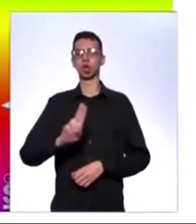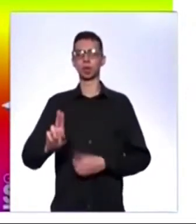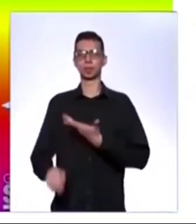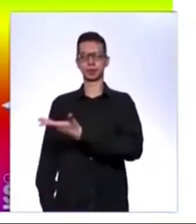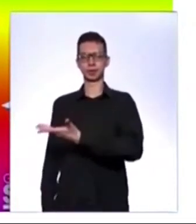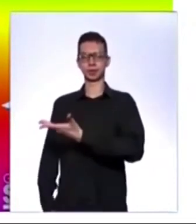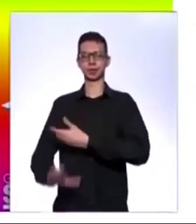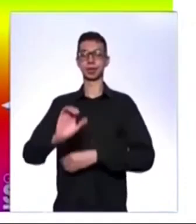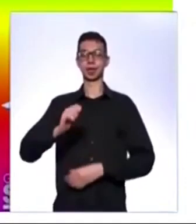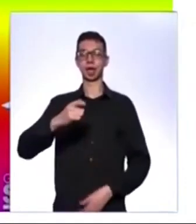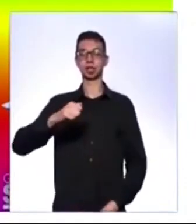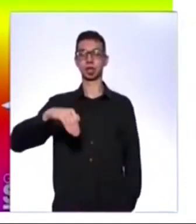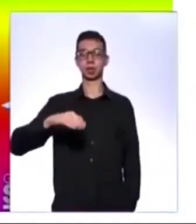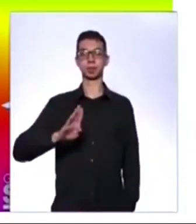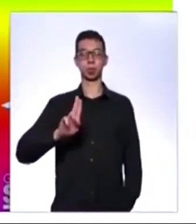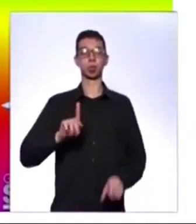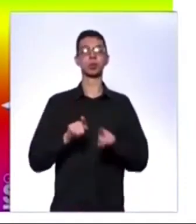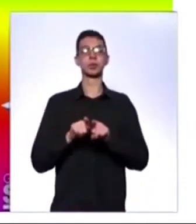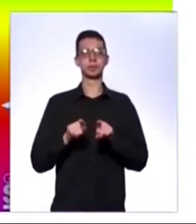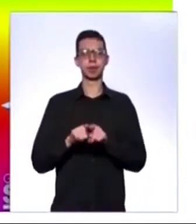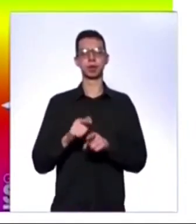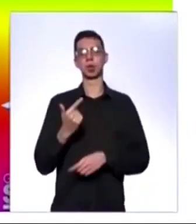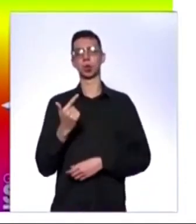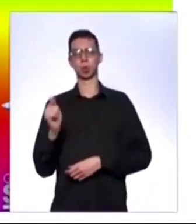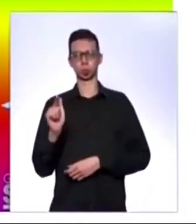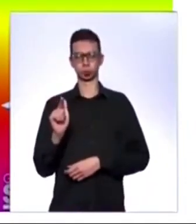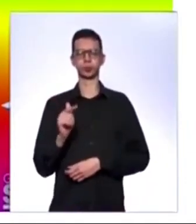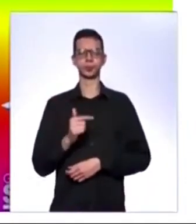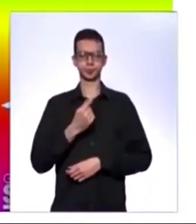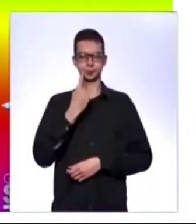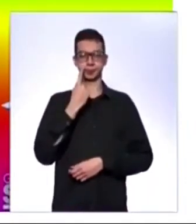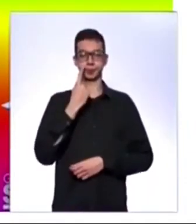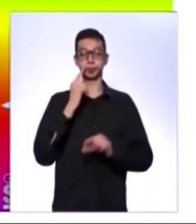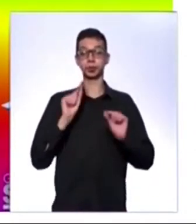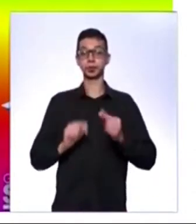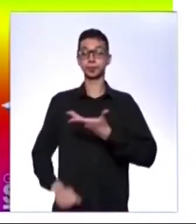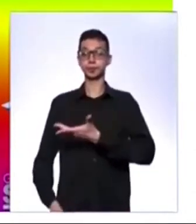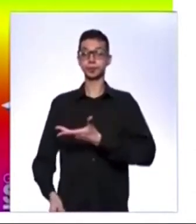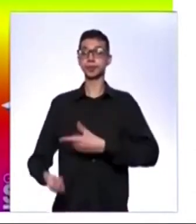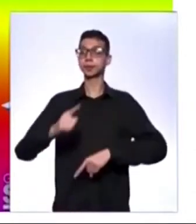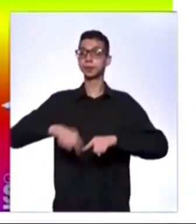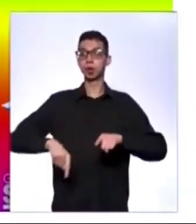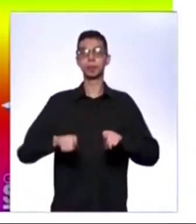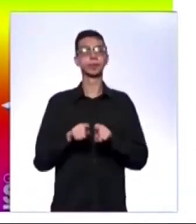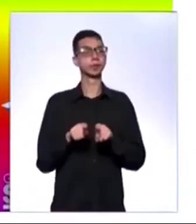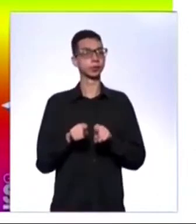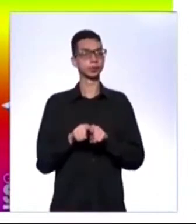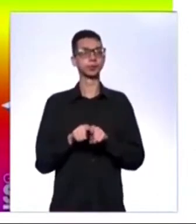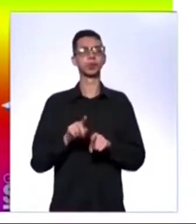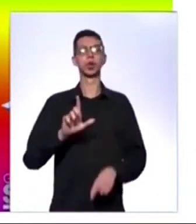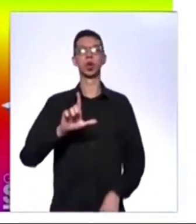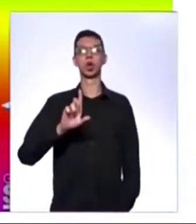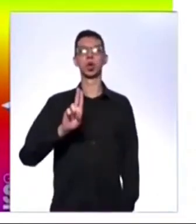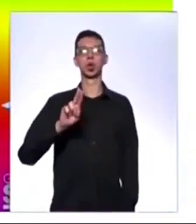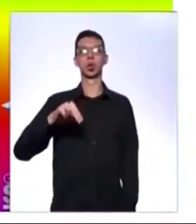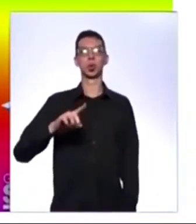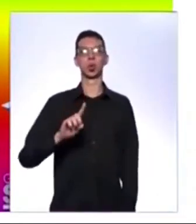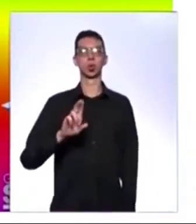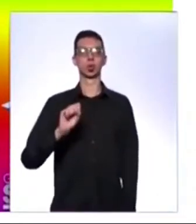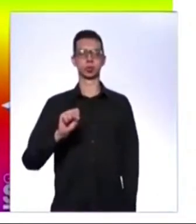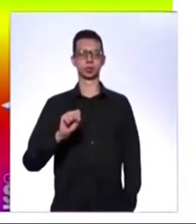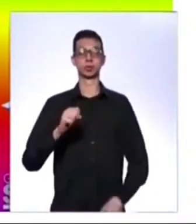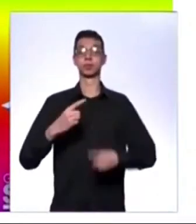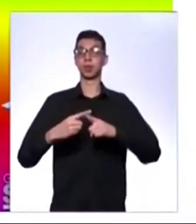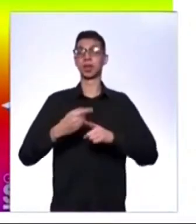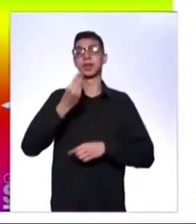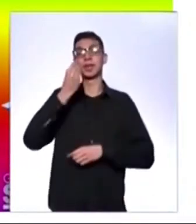menorzinho. Bem, nós temos os lundus, que também eram proibidos, para tentar, né, desanimar os